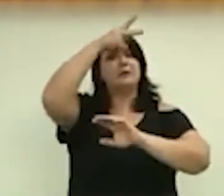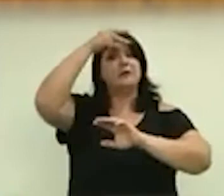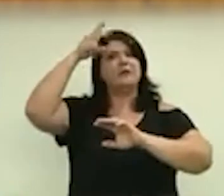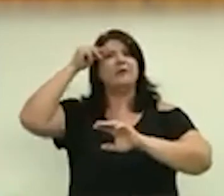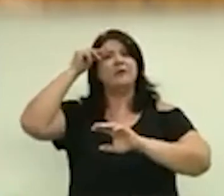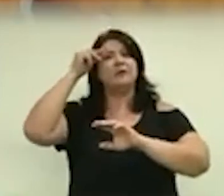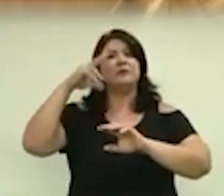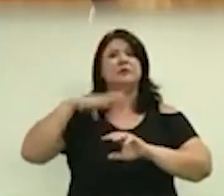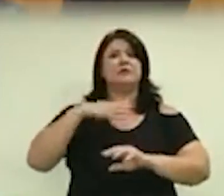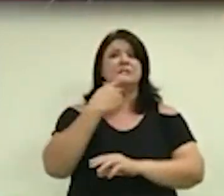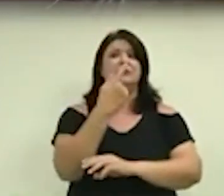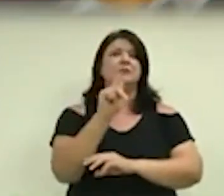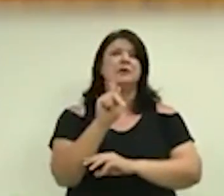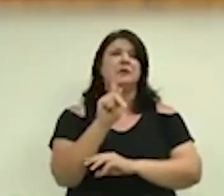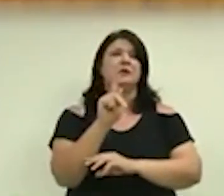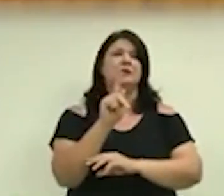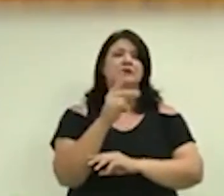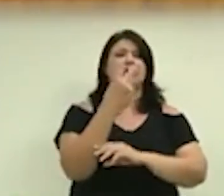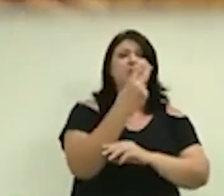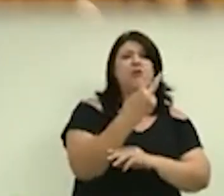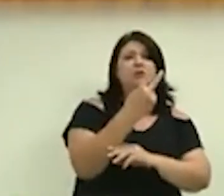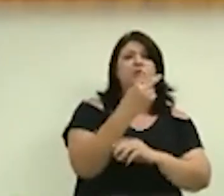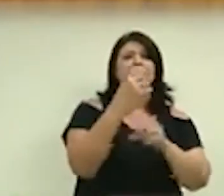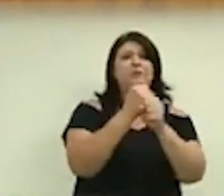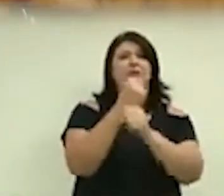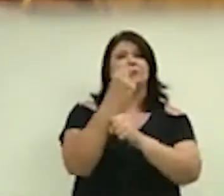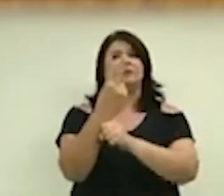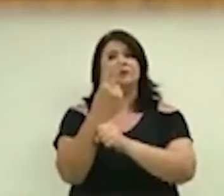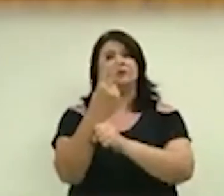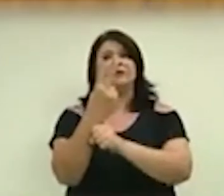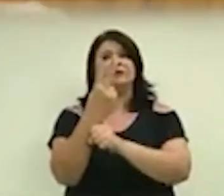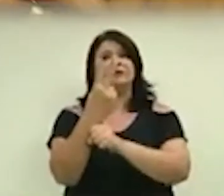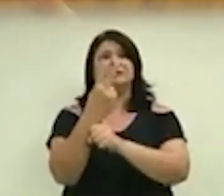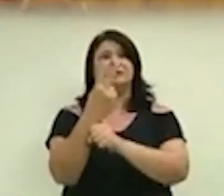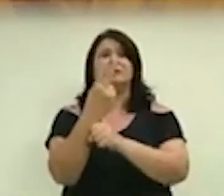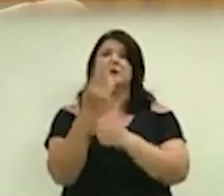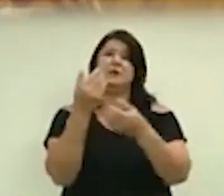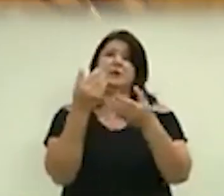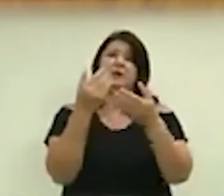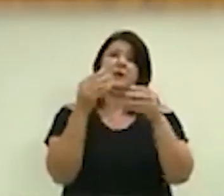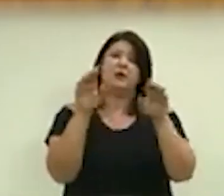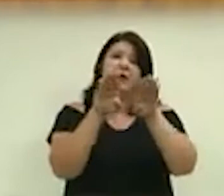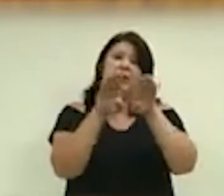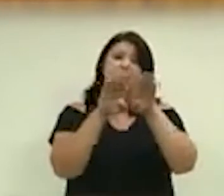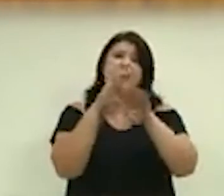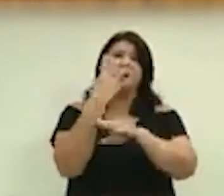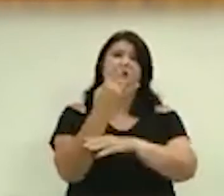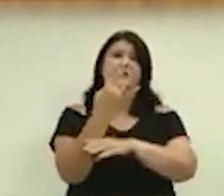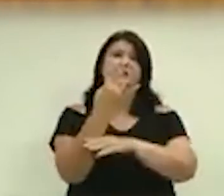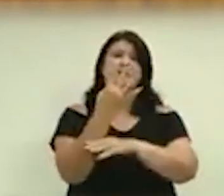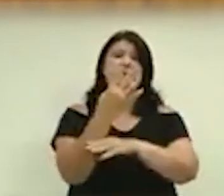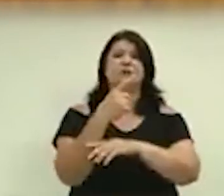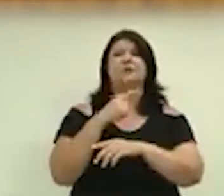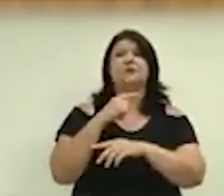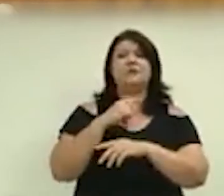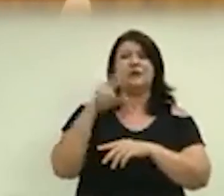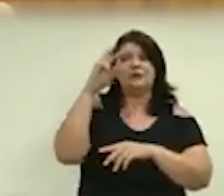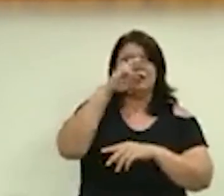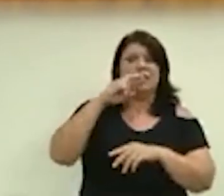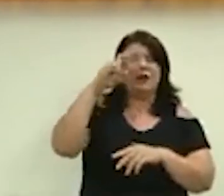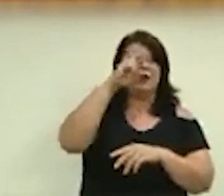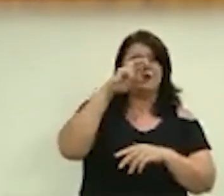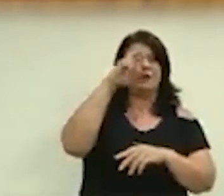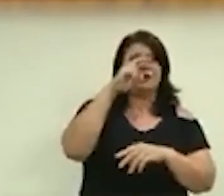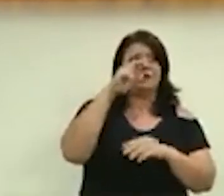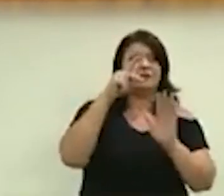simples. 2 + 2 tem que ser 4. Se essa licitação já acontece, se elas já são transmitidas ao vivo, não,